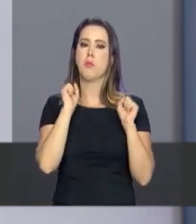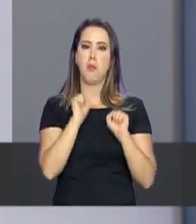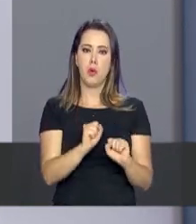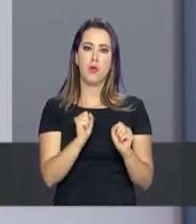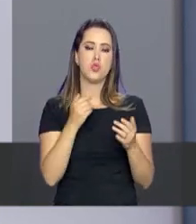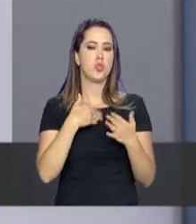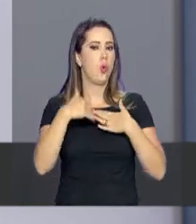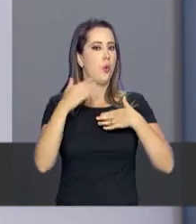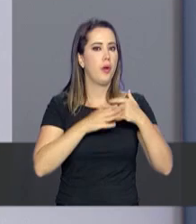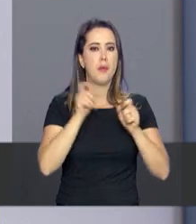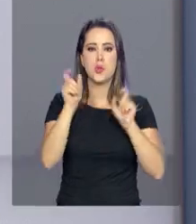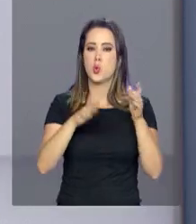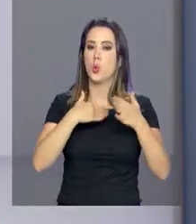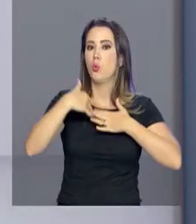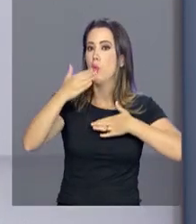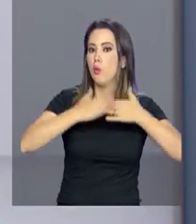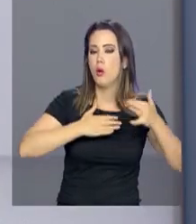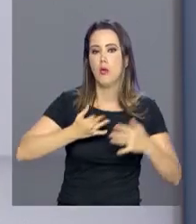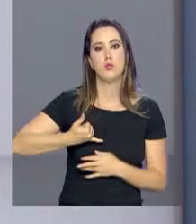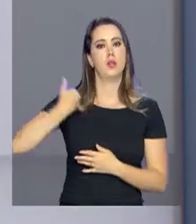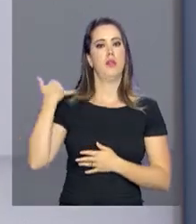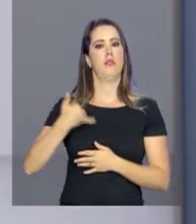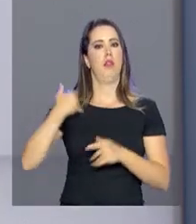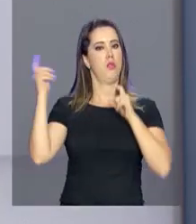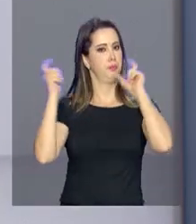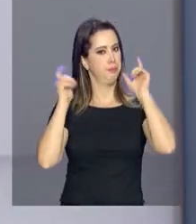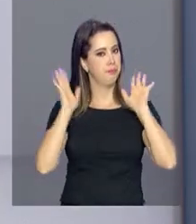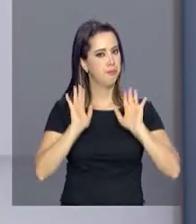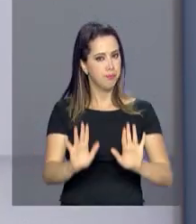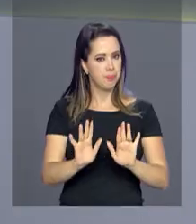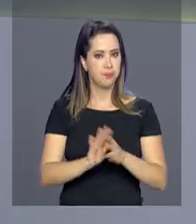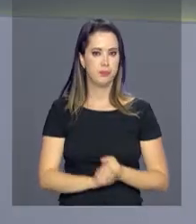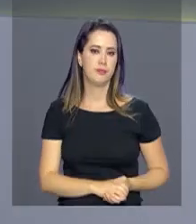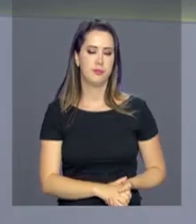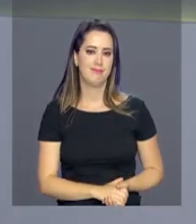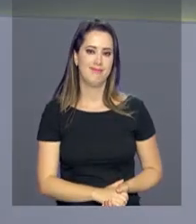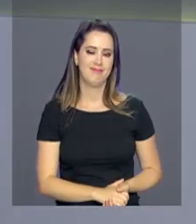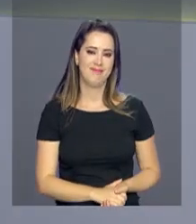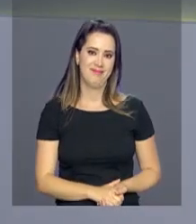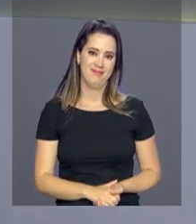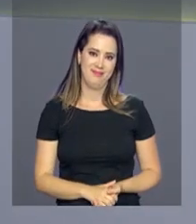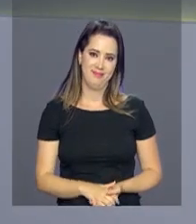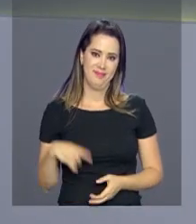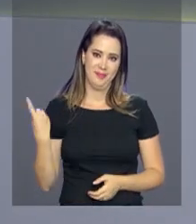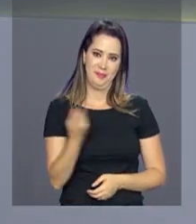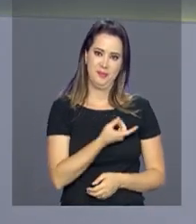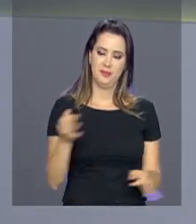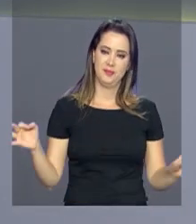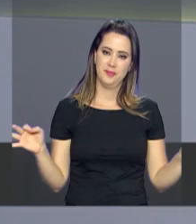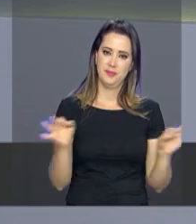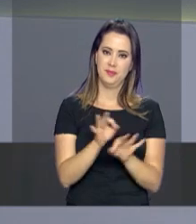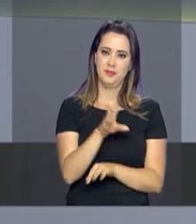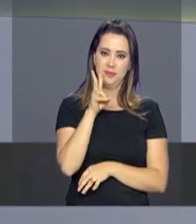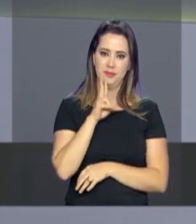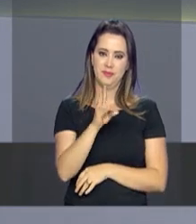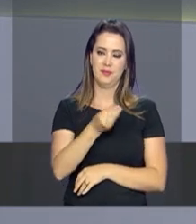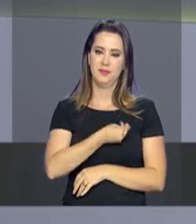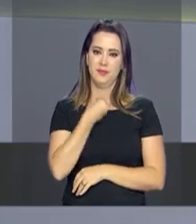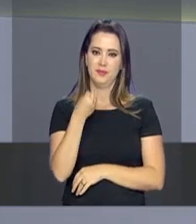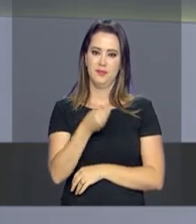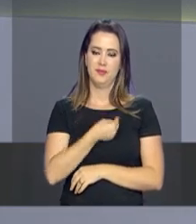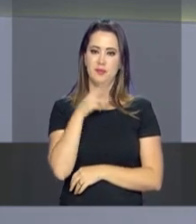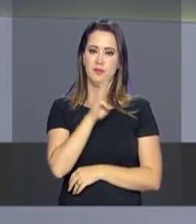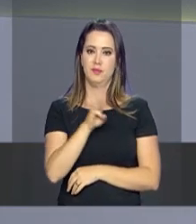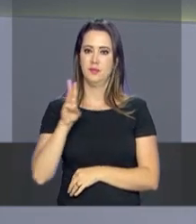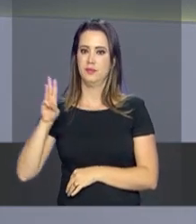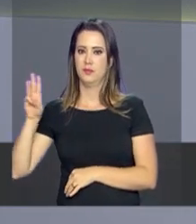acontecer com qualquer pessoa em qualquer idade nós ficamos por aqui você acompanha a programação ao vivo